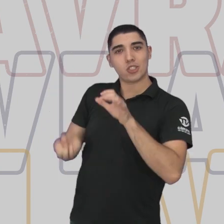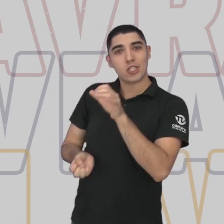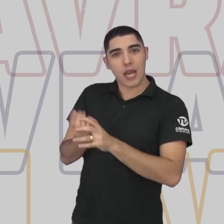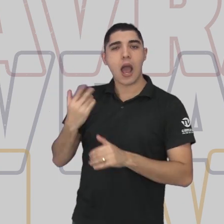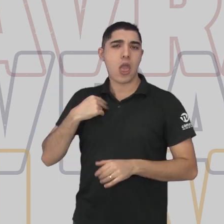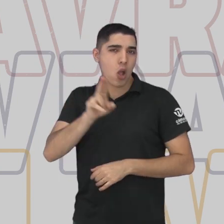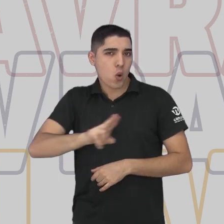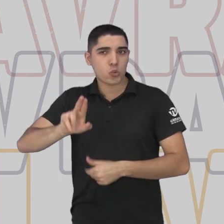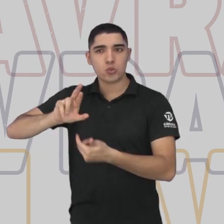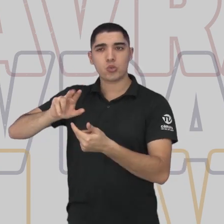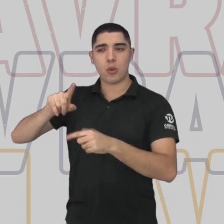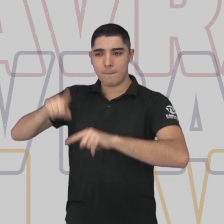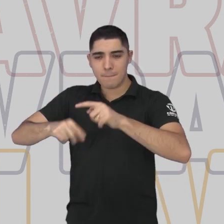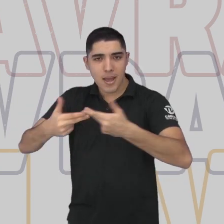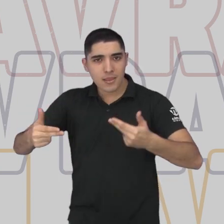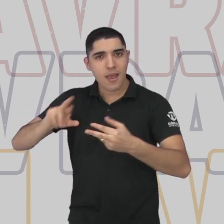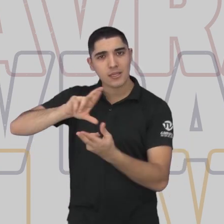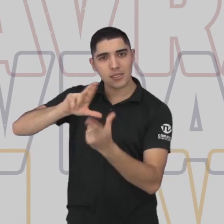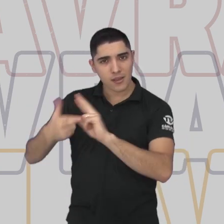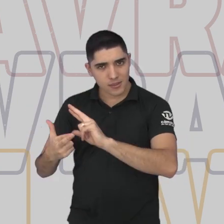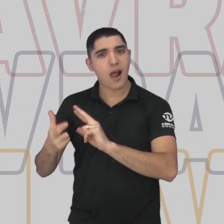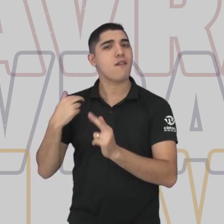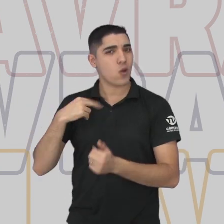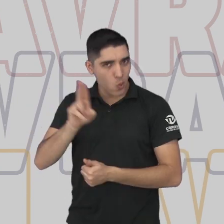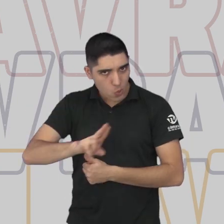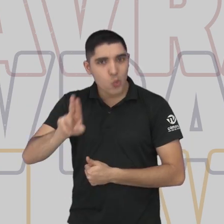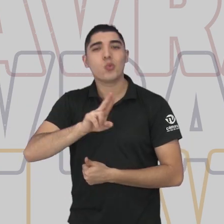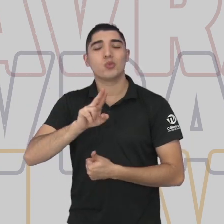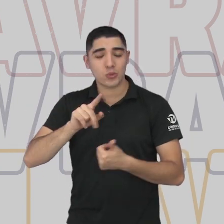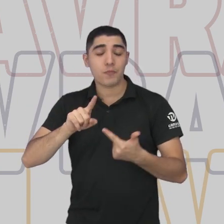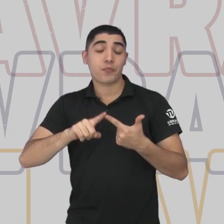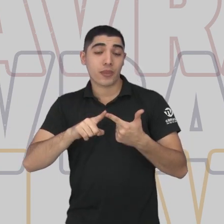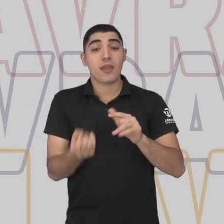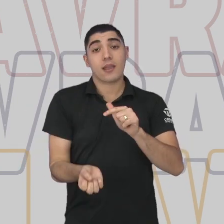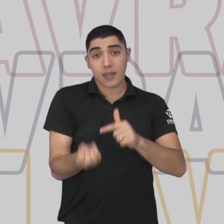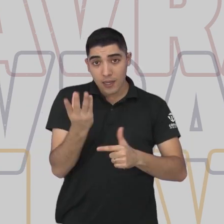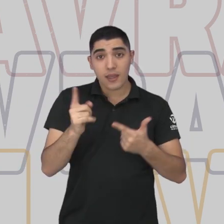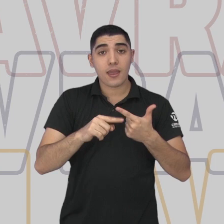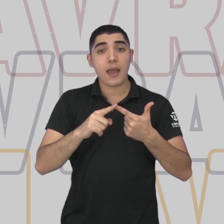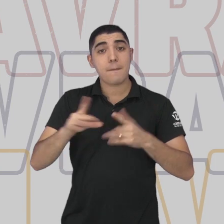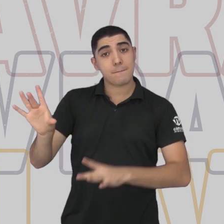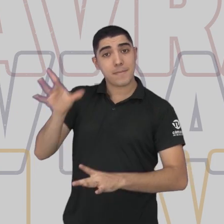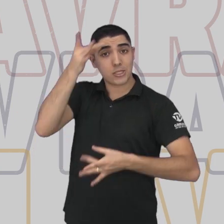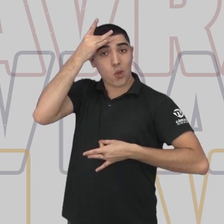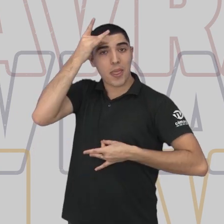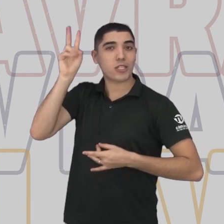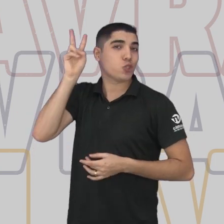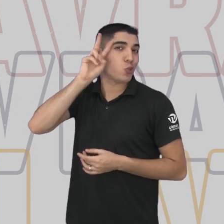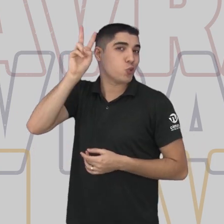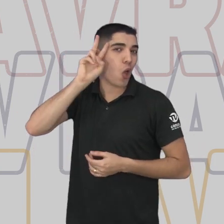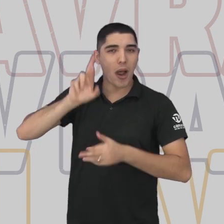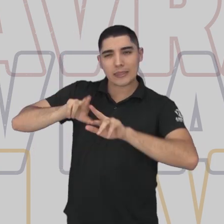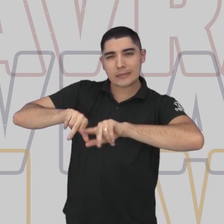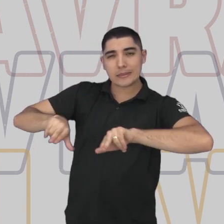uso material reciclável para criar um personagem, a gente cria também personagens, historinhas. Então, não é bem